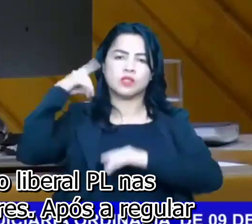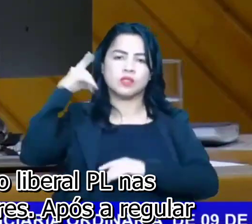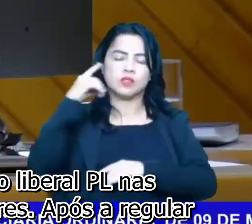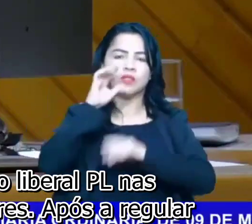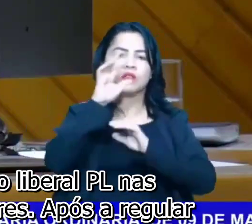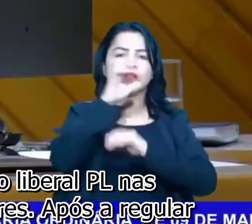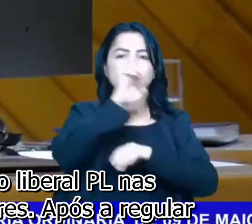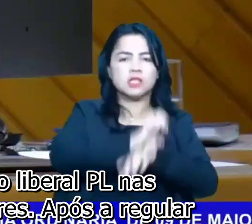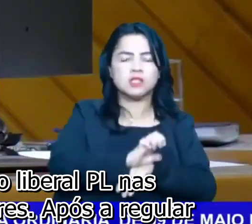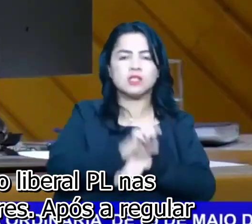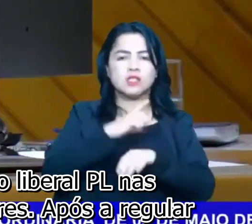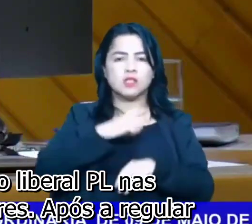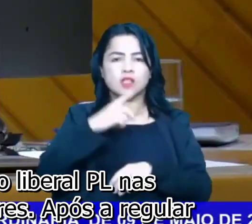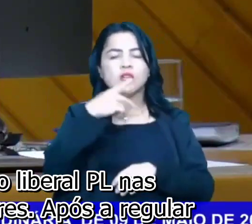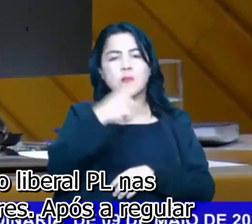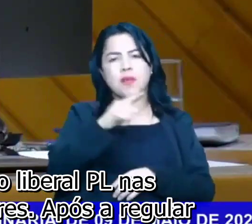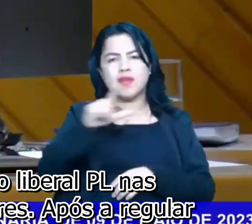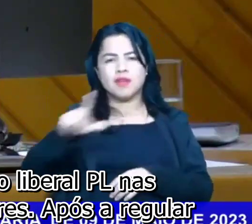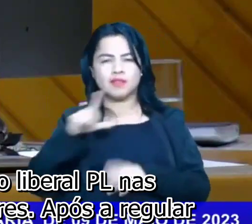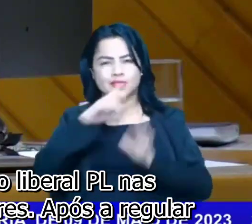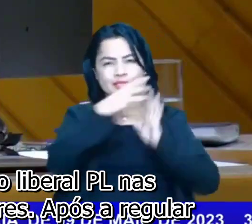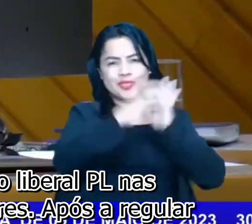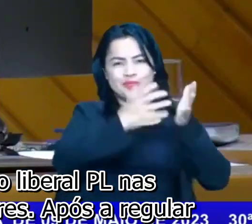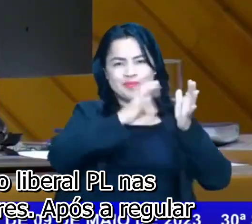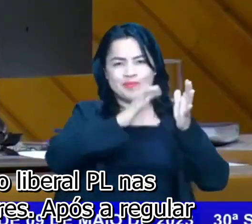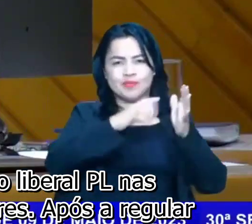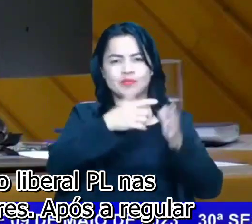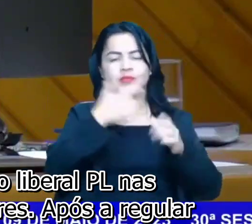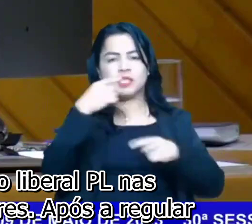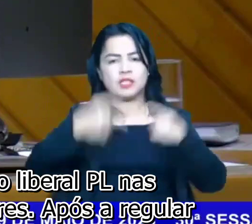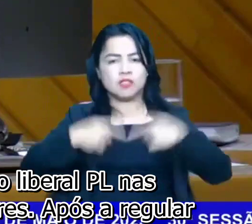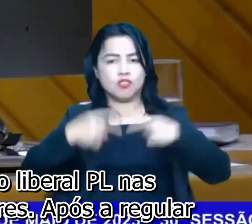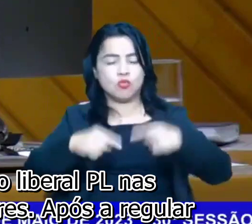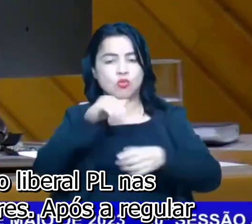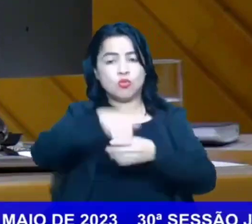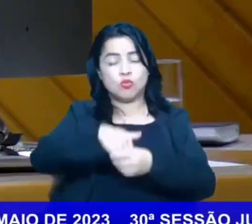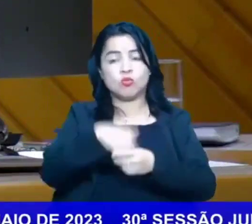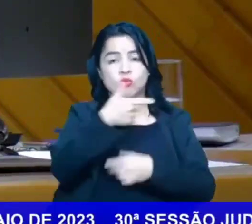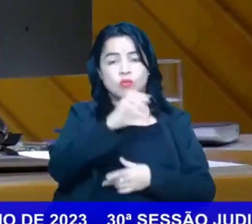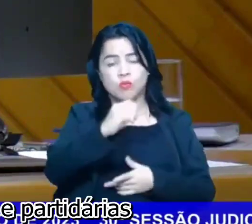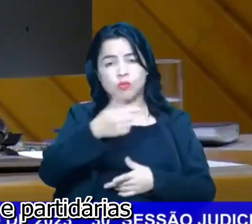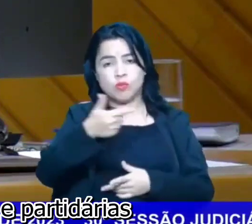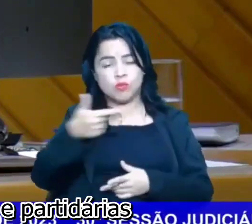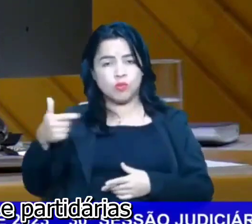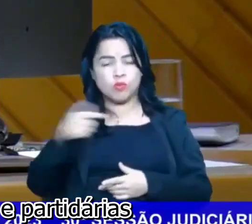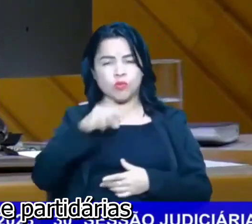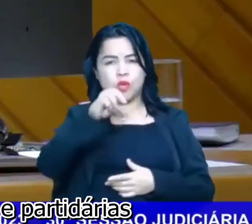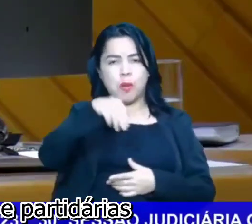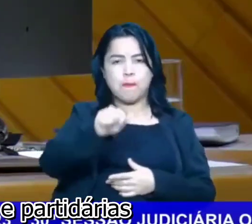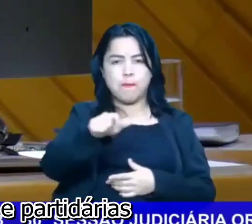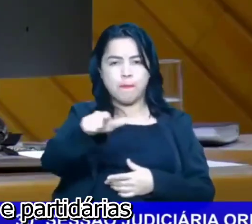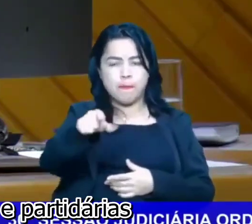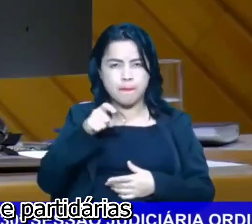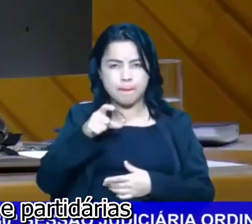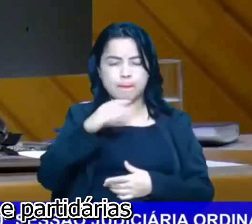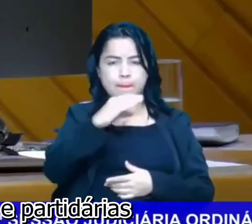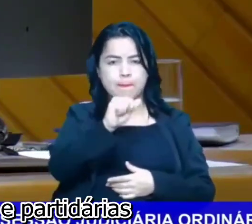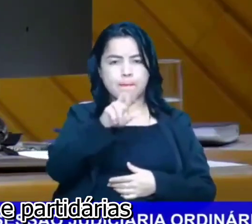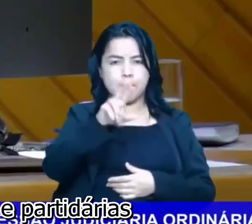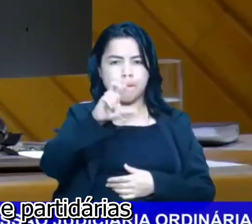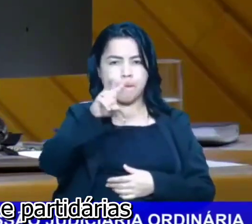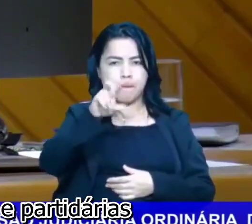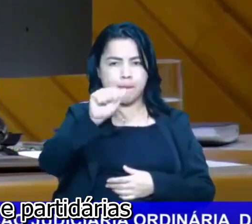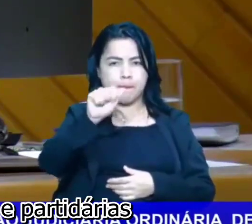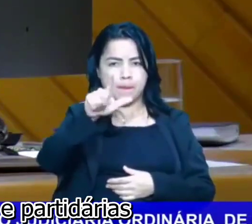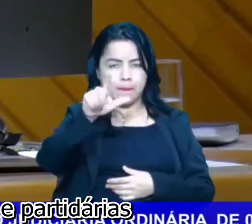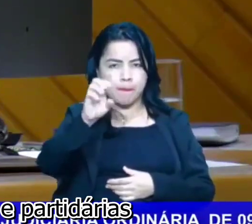pelo Partido Liberal PL nas eleições de 2022, de Max Carvalho Soares. Após a regular instrução, o Núcleo de